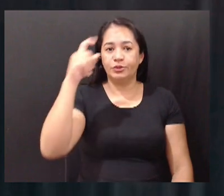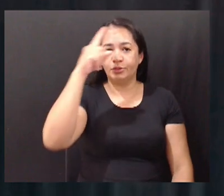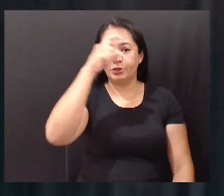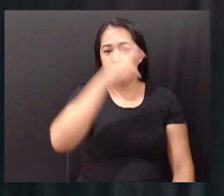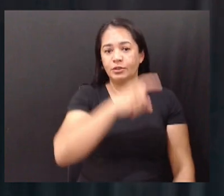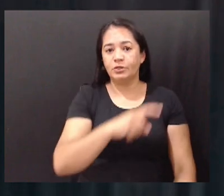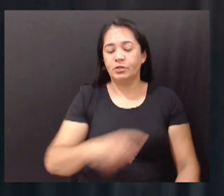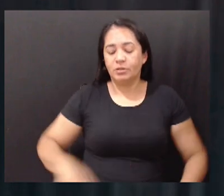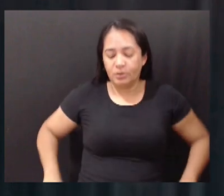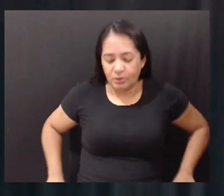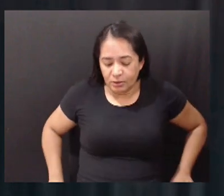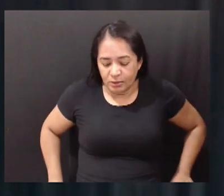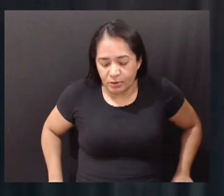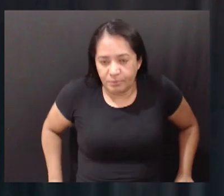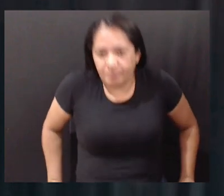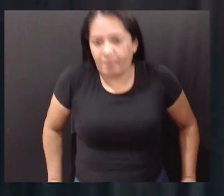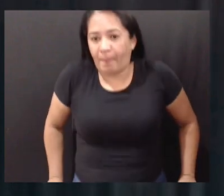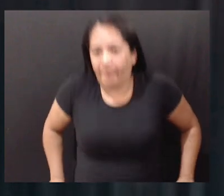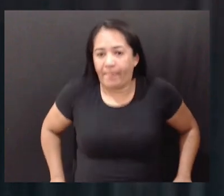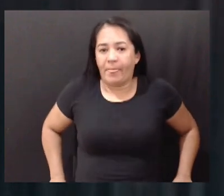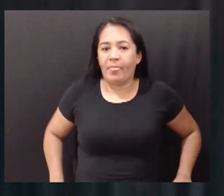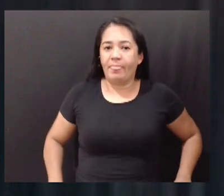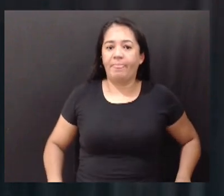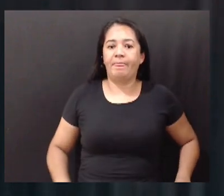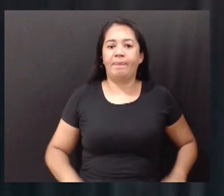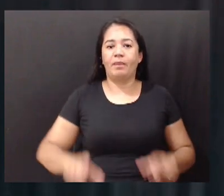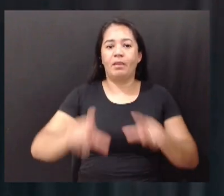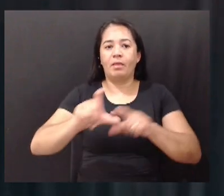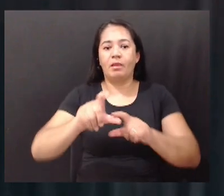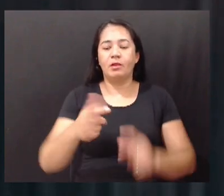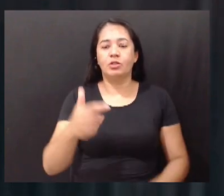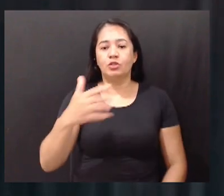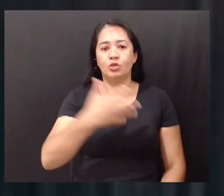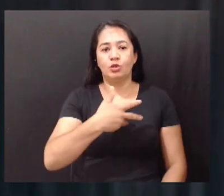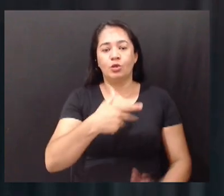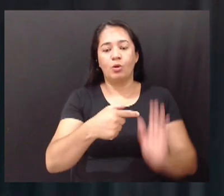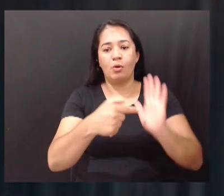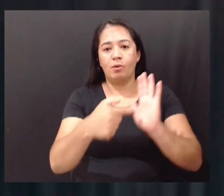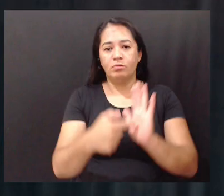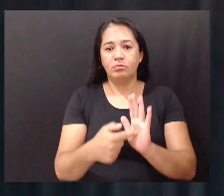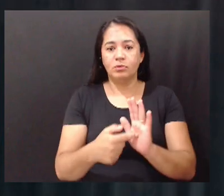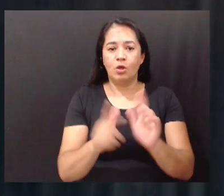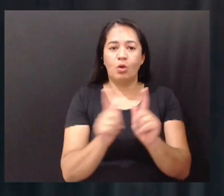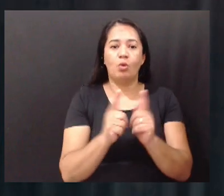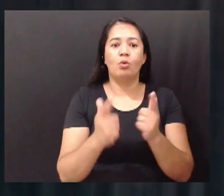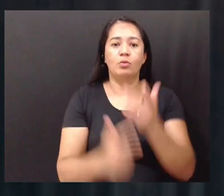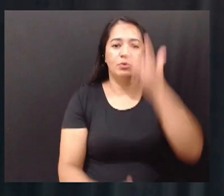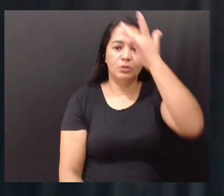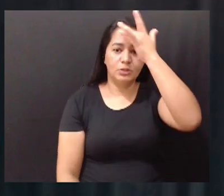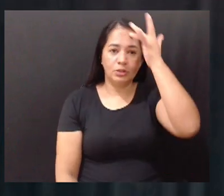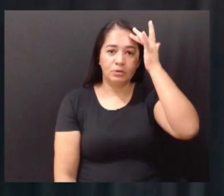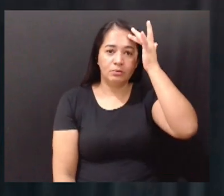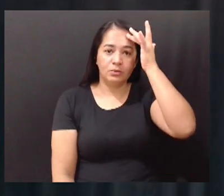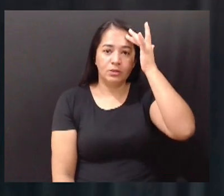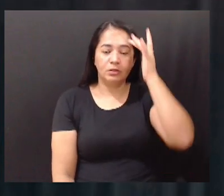problemas, né, com a dependência de outros comportamentos, são um grupo de pessoas que têm uma chance maior,